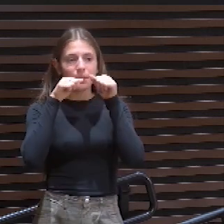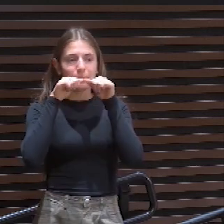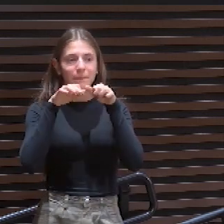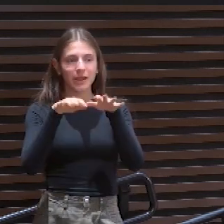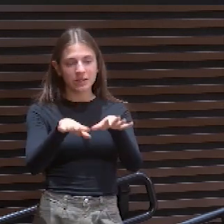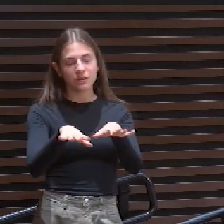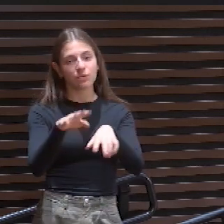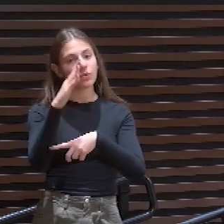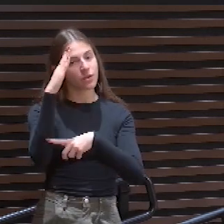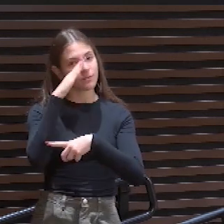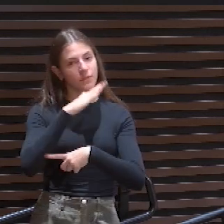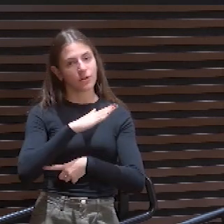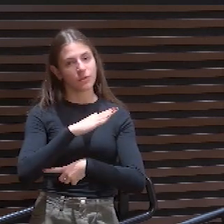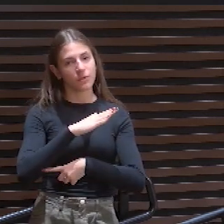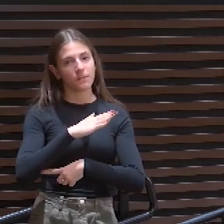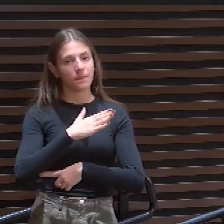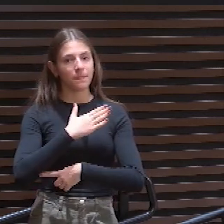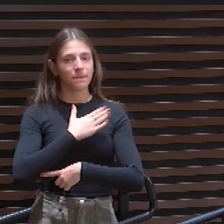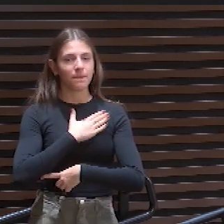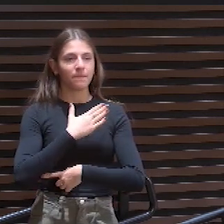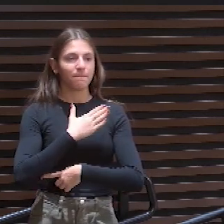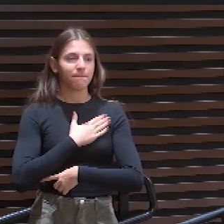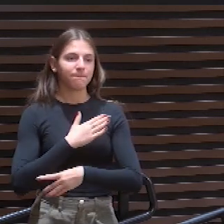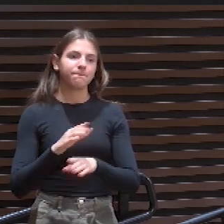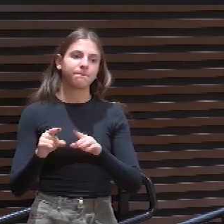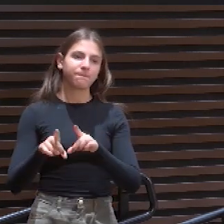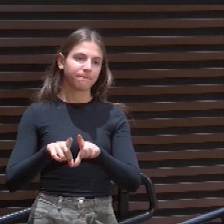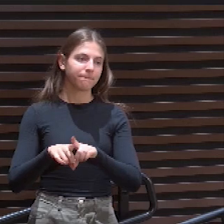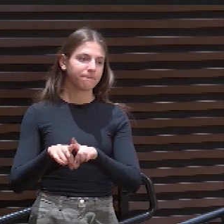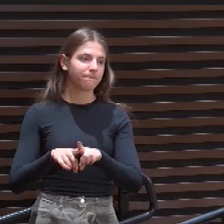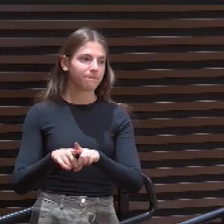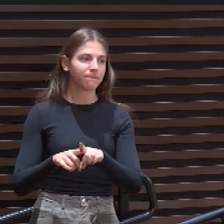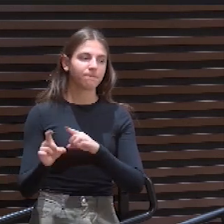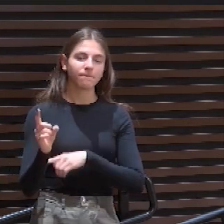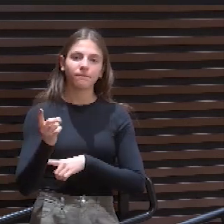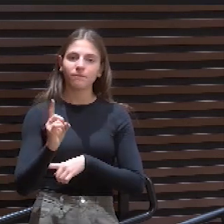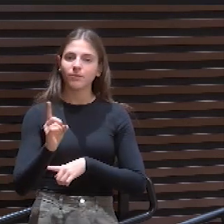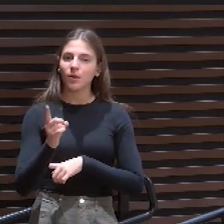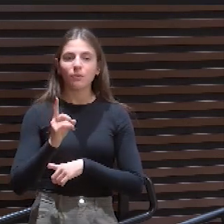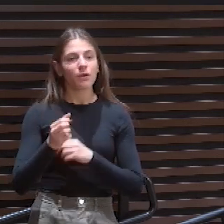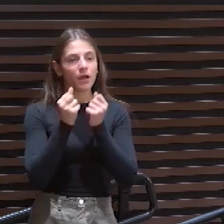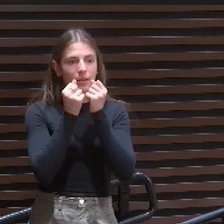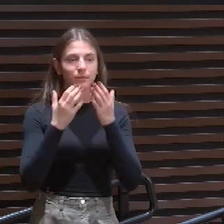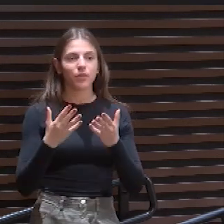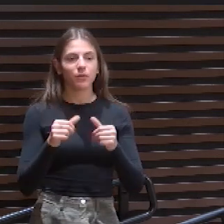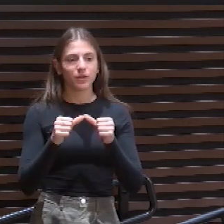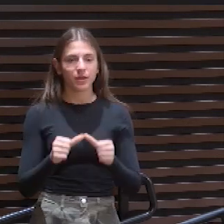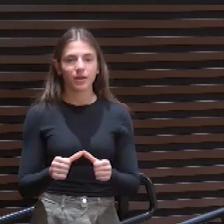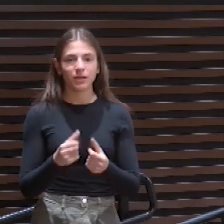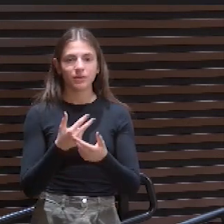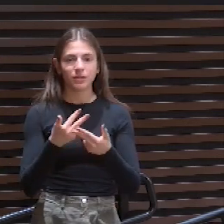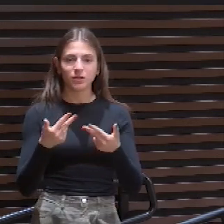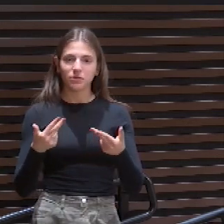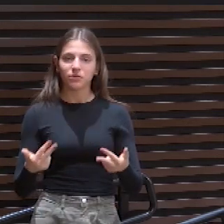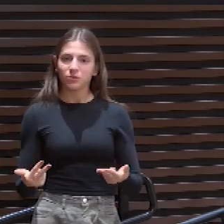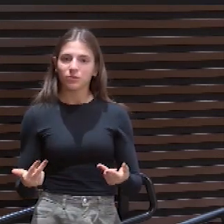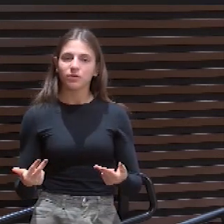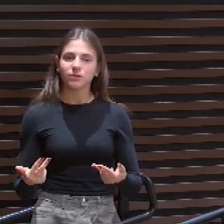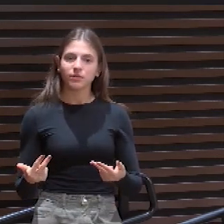maldição. Meus irmãos, não é conveniente que estas coisas